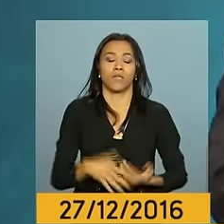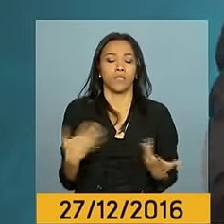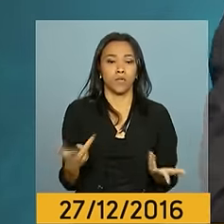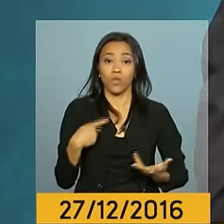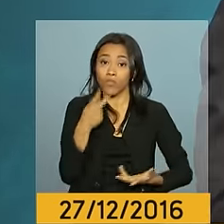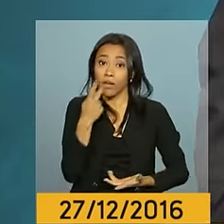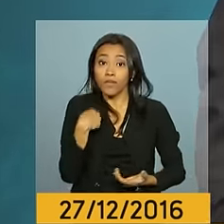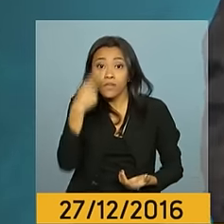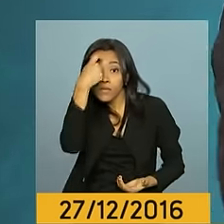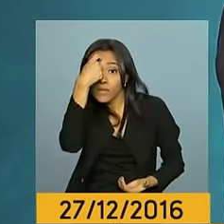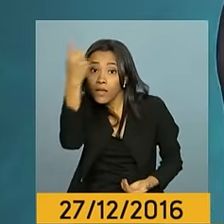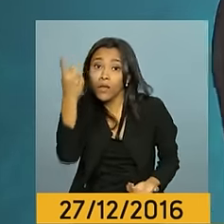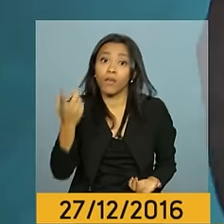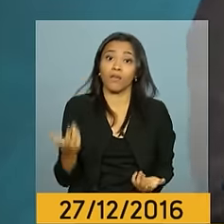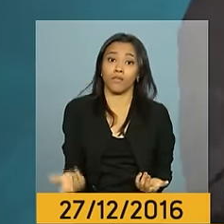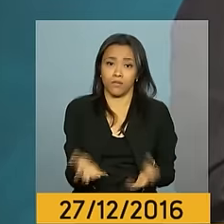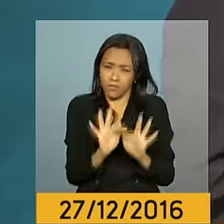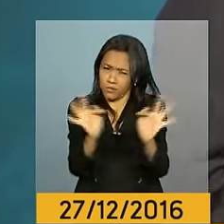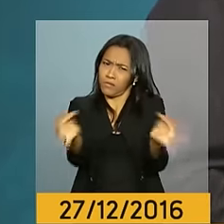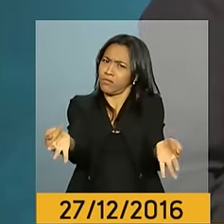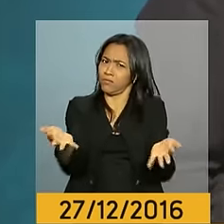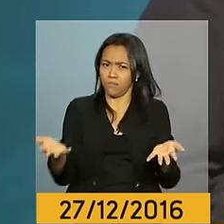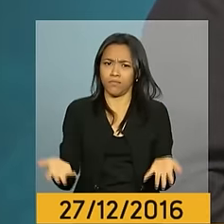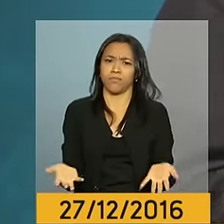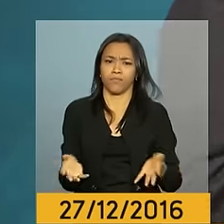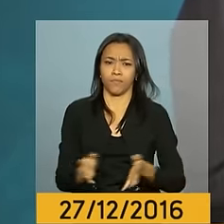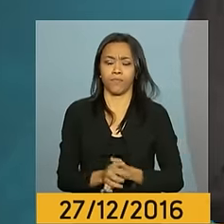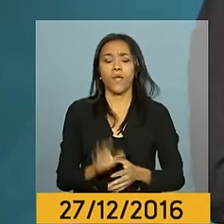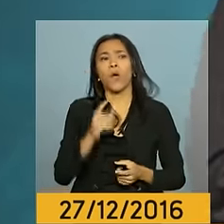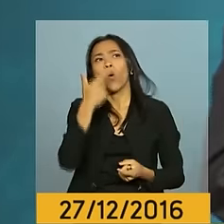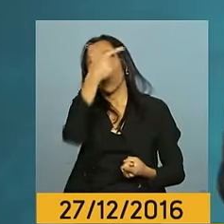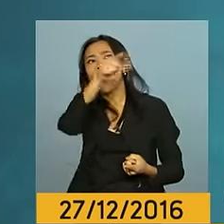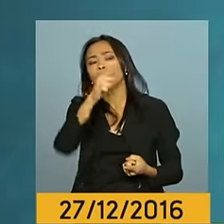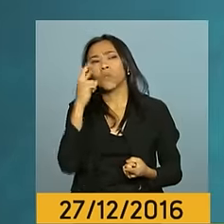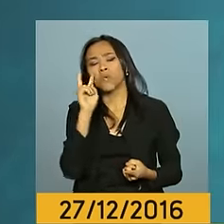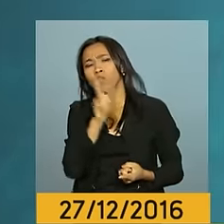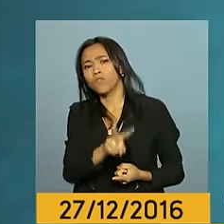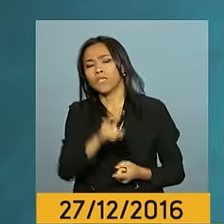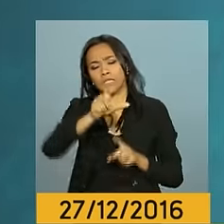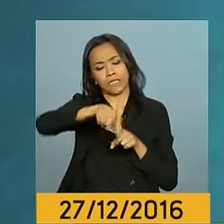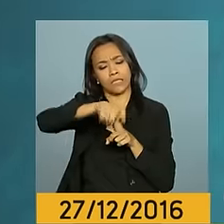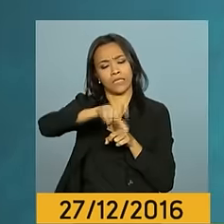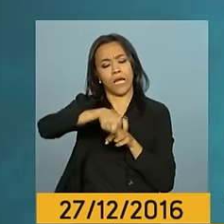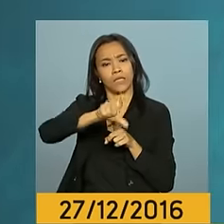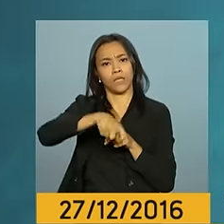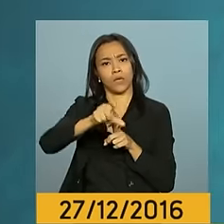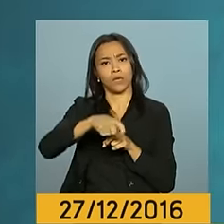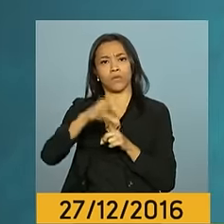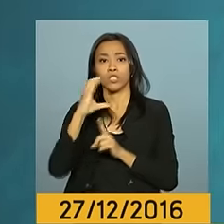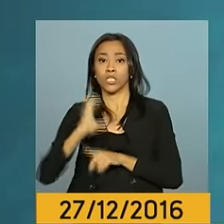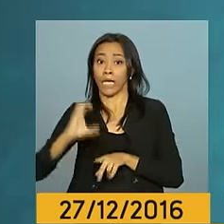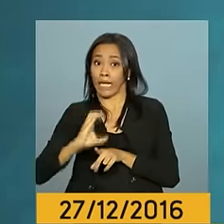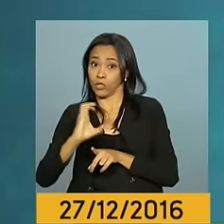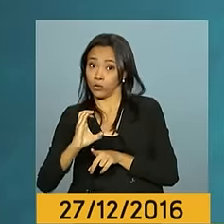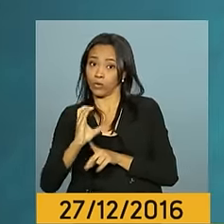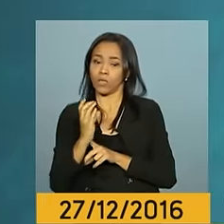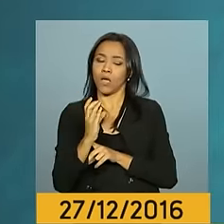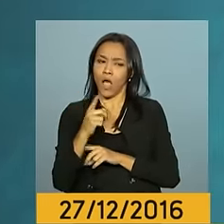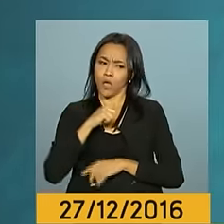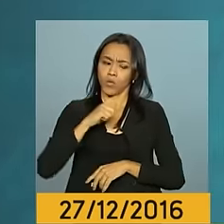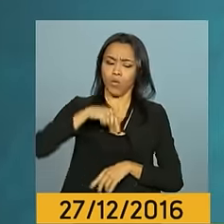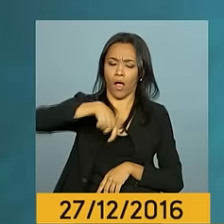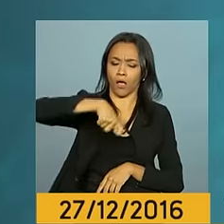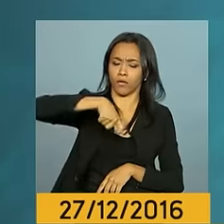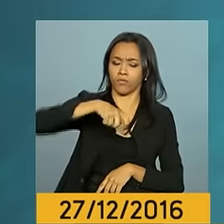são ideias singelas quando ouvia por exemplo a questão do cartão de crédito a notícia era você tem no cartão de